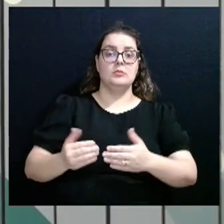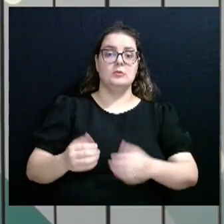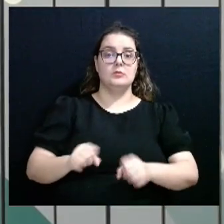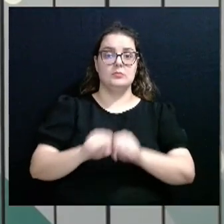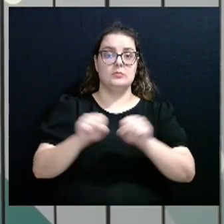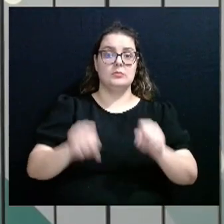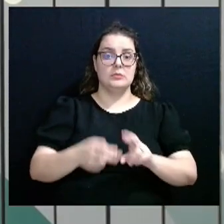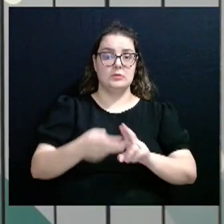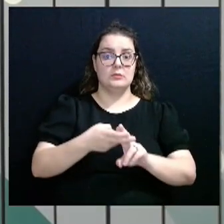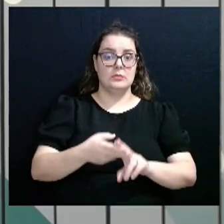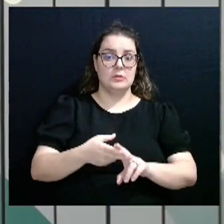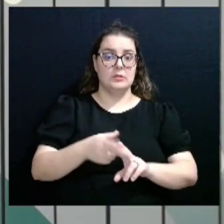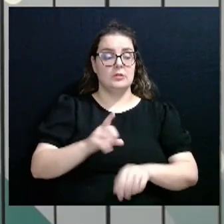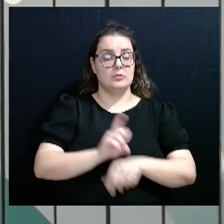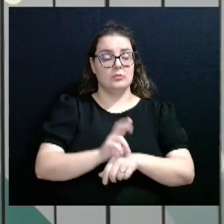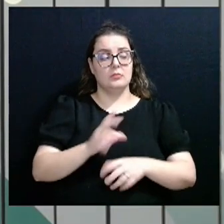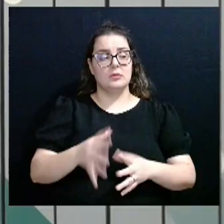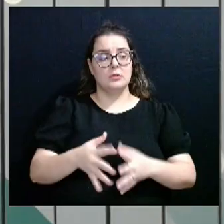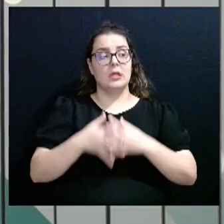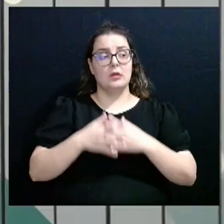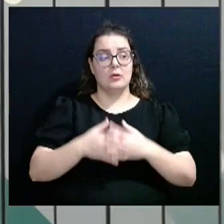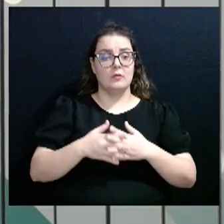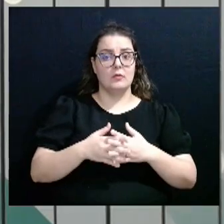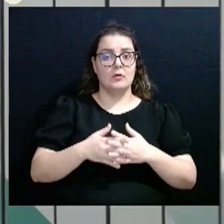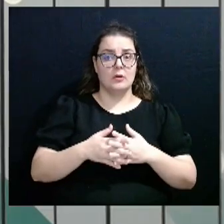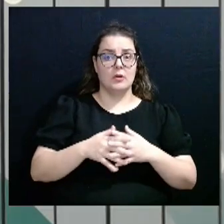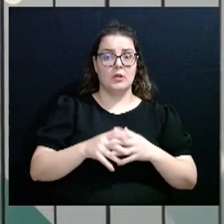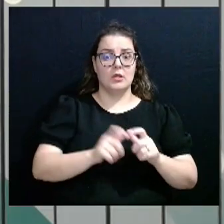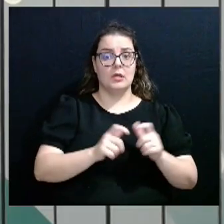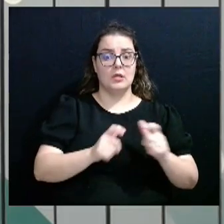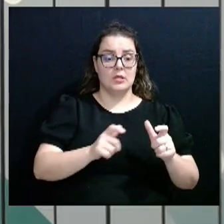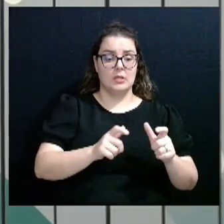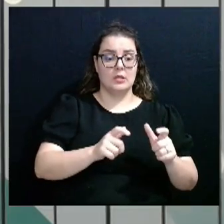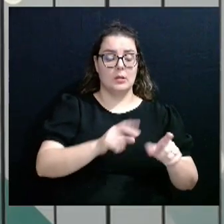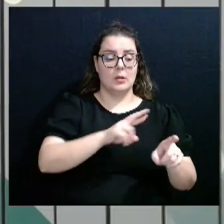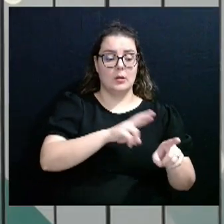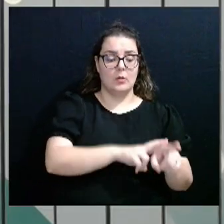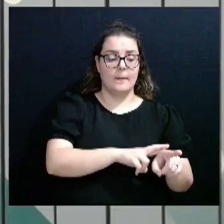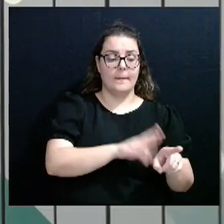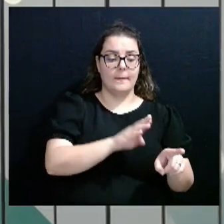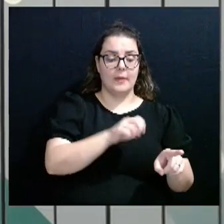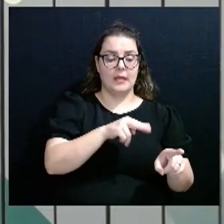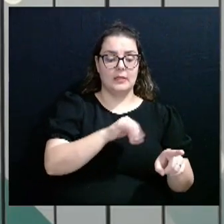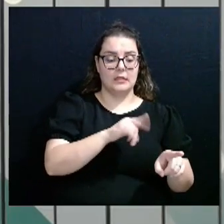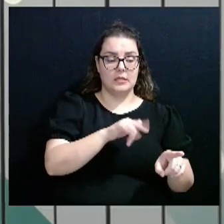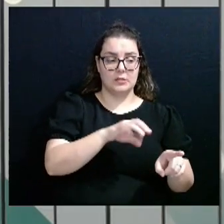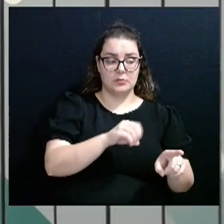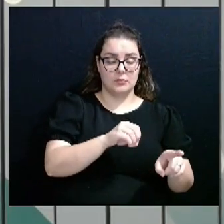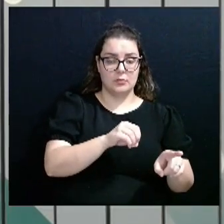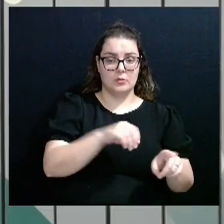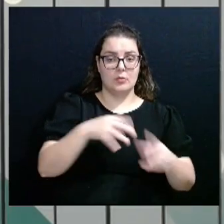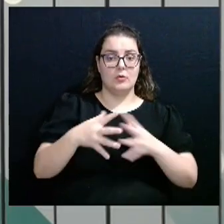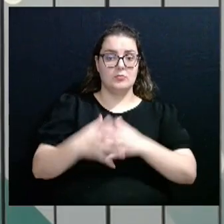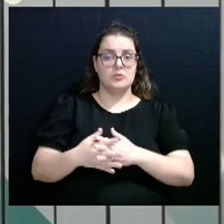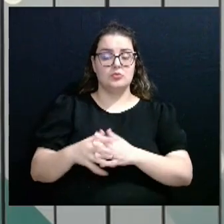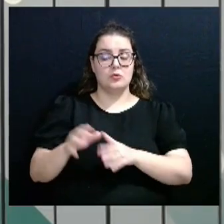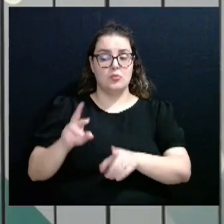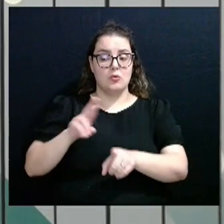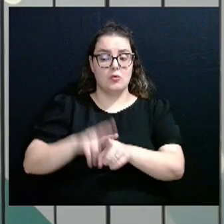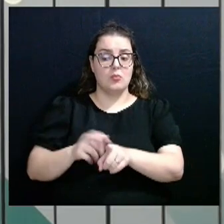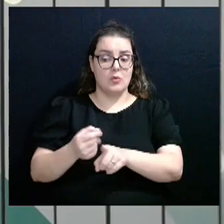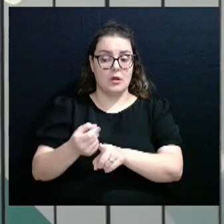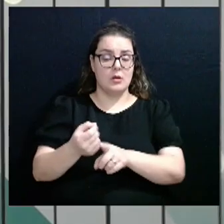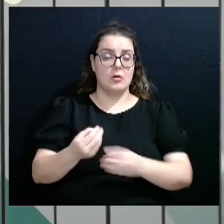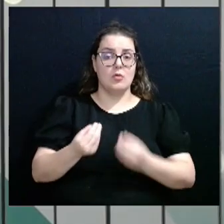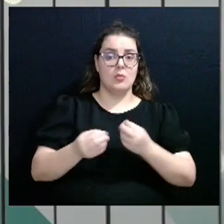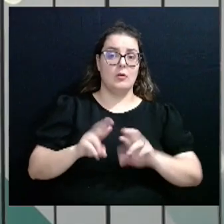confunda esse crescimento benigno da próstata com o câncer. Então, como o paciente pode diferenciar